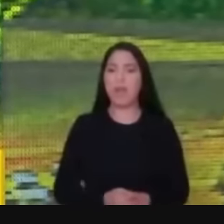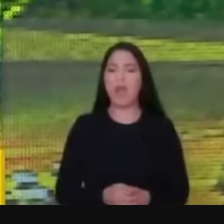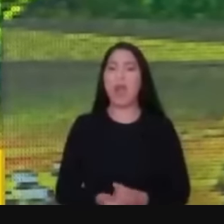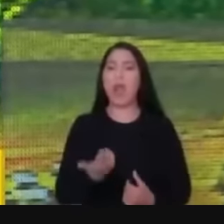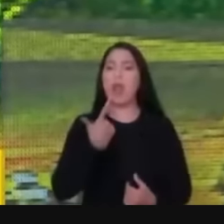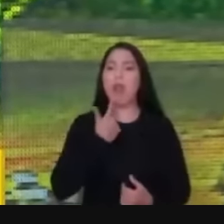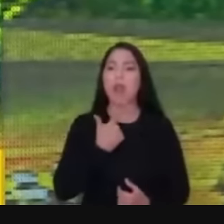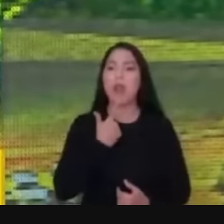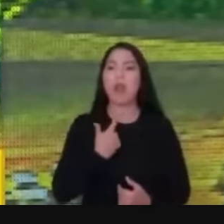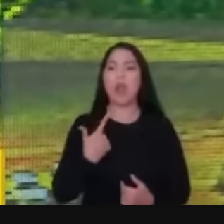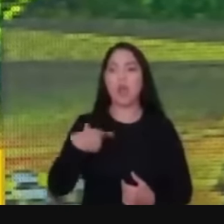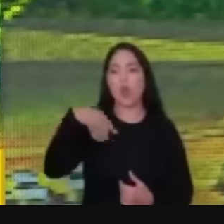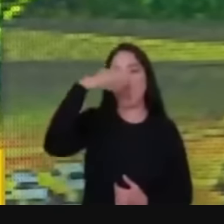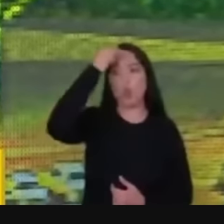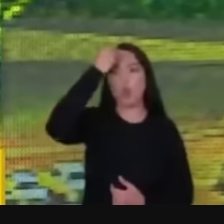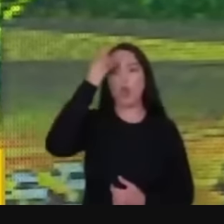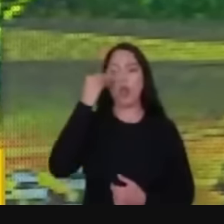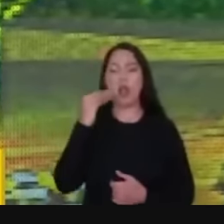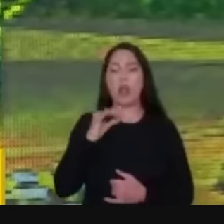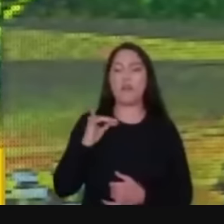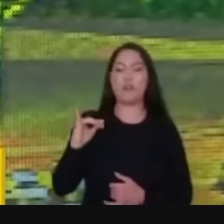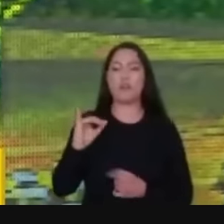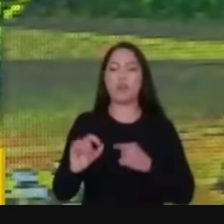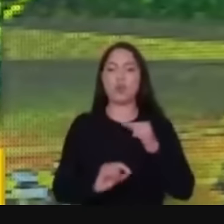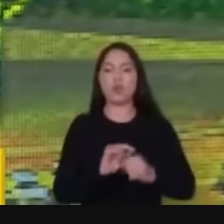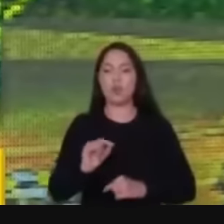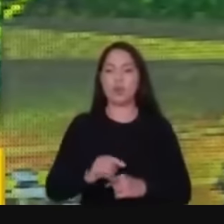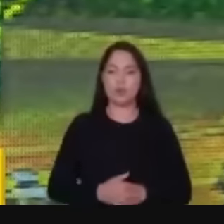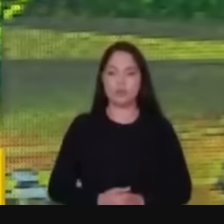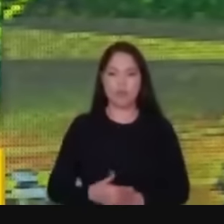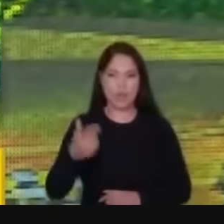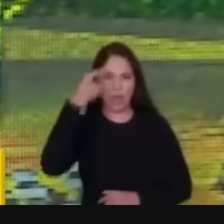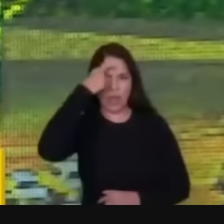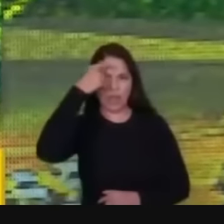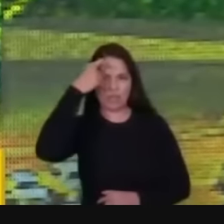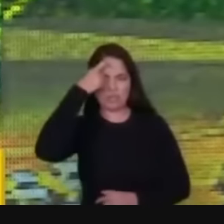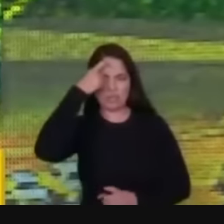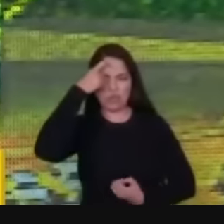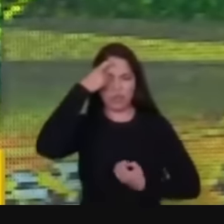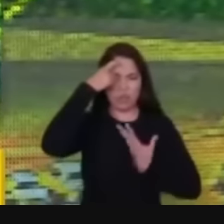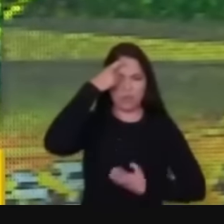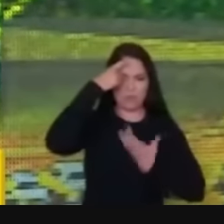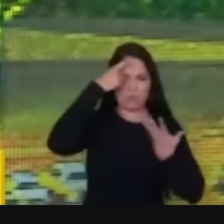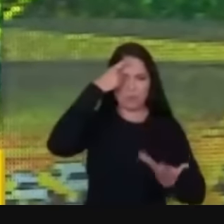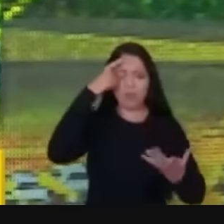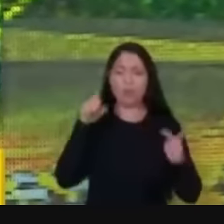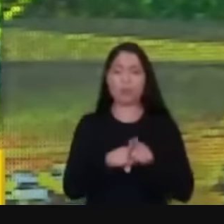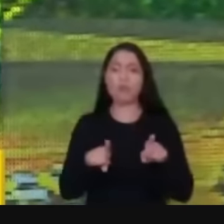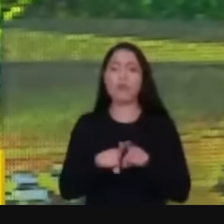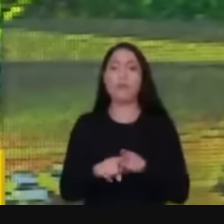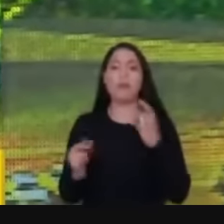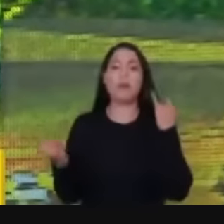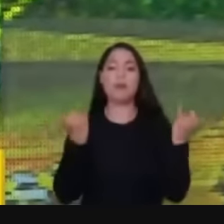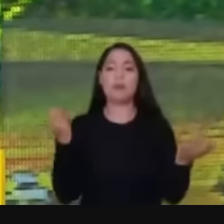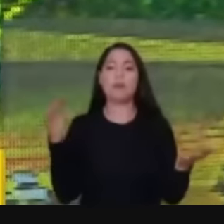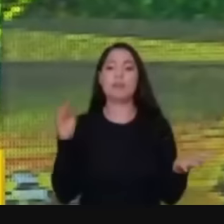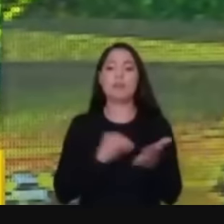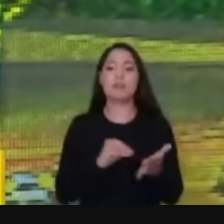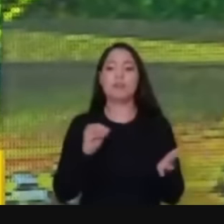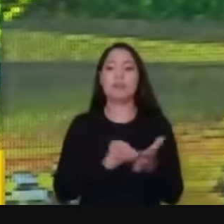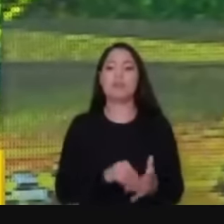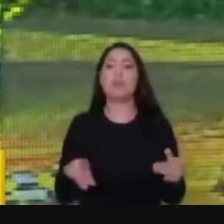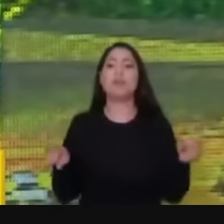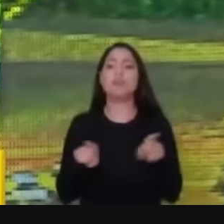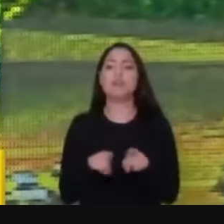substituição da razão pela emoção, no uso de massiva desinformação, no ataque